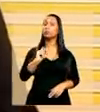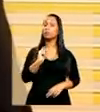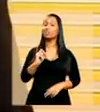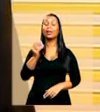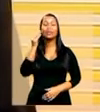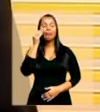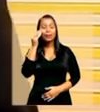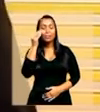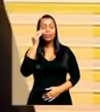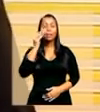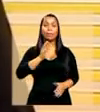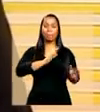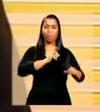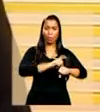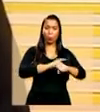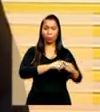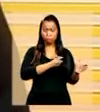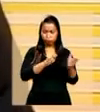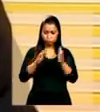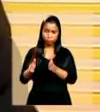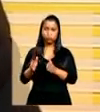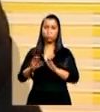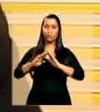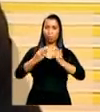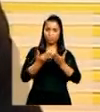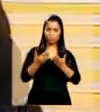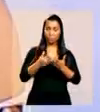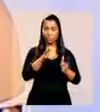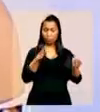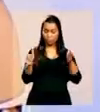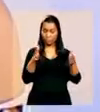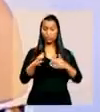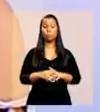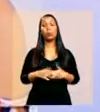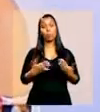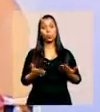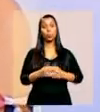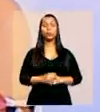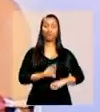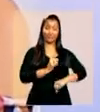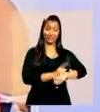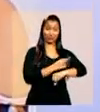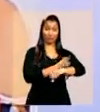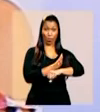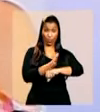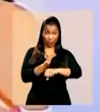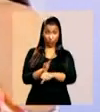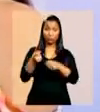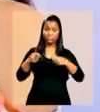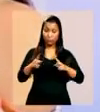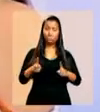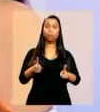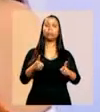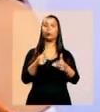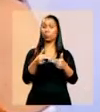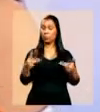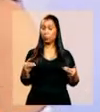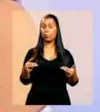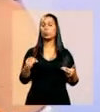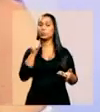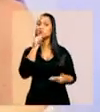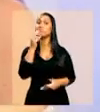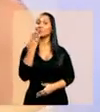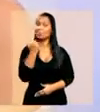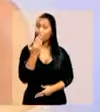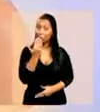importante tentar manter a rotina do período escolar ou não? Essa rotina, ela precisa ser mantida em alguns